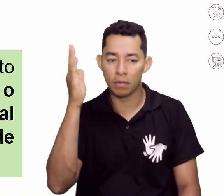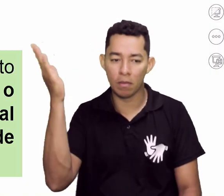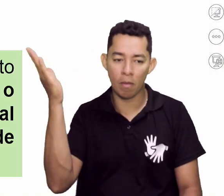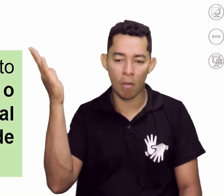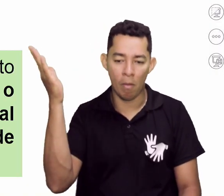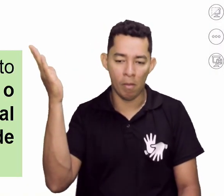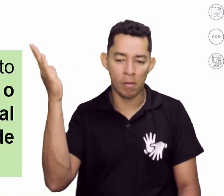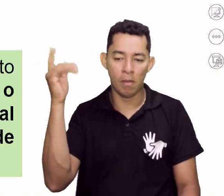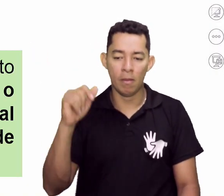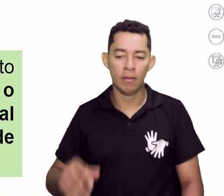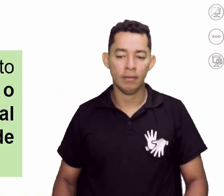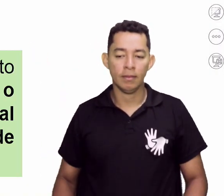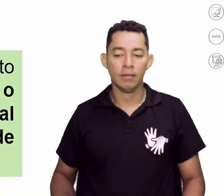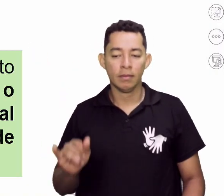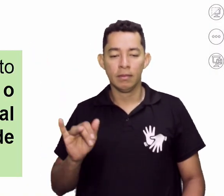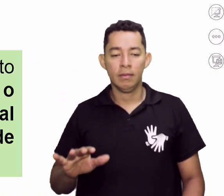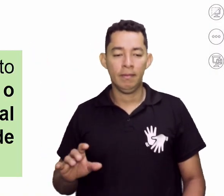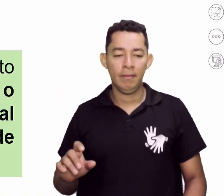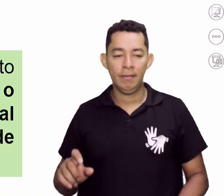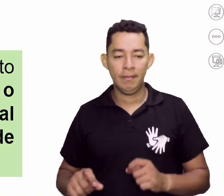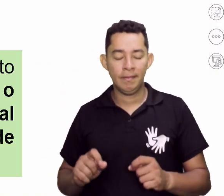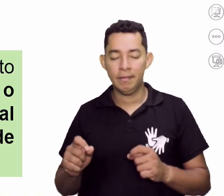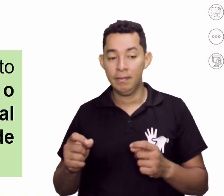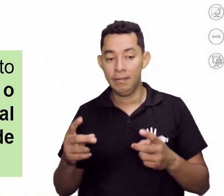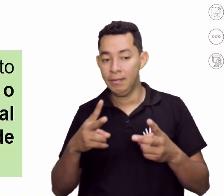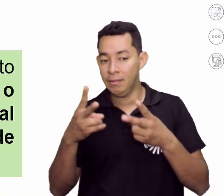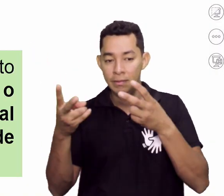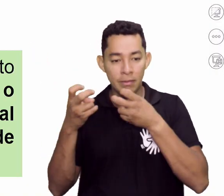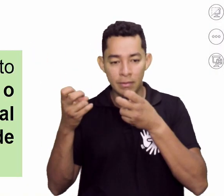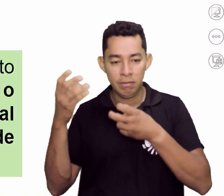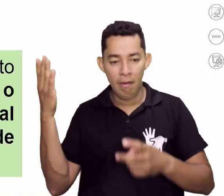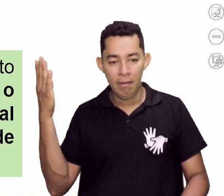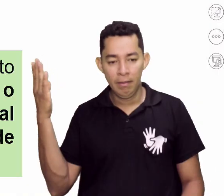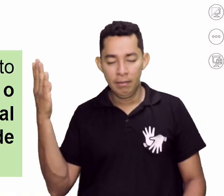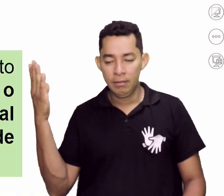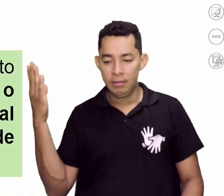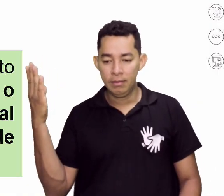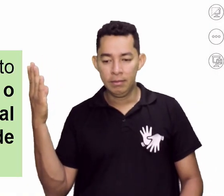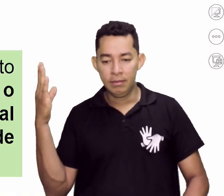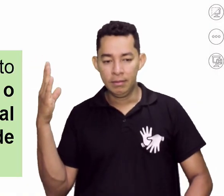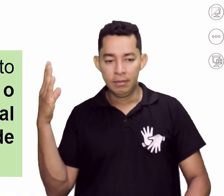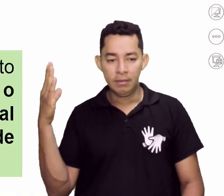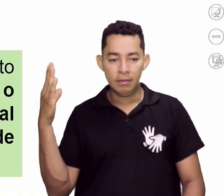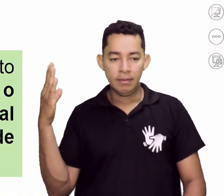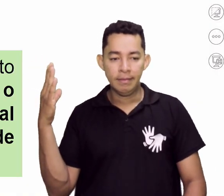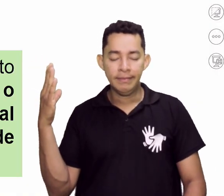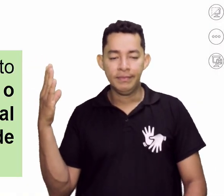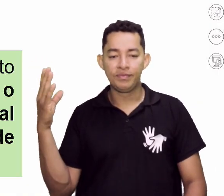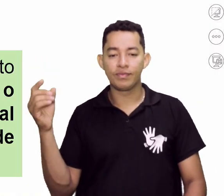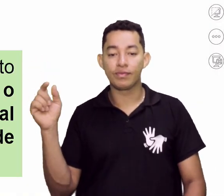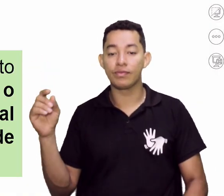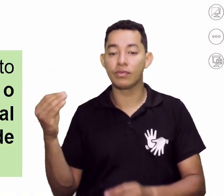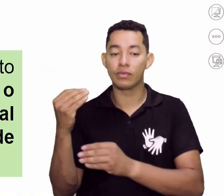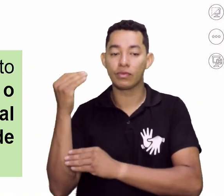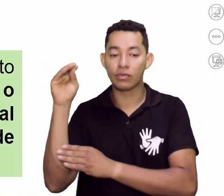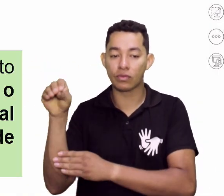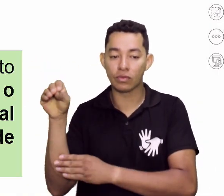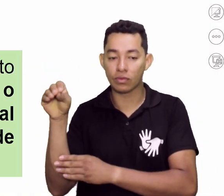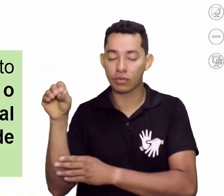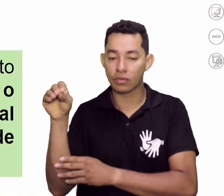aqui, o que você vai reconhecer? Mas a Ligia Clark colocou o nome de